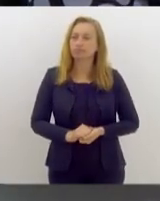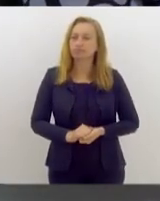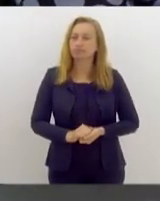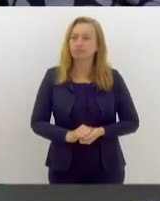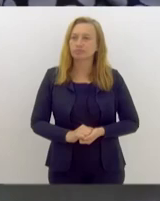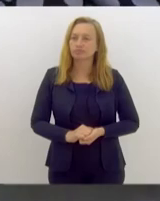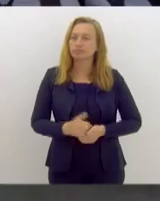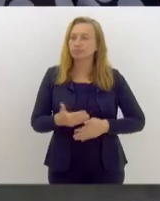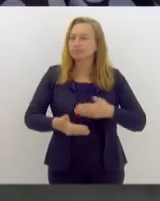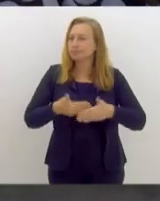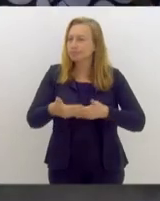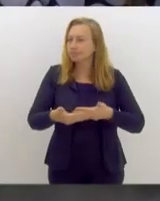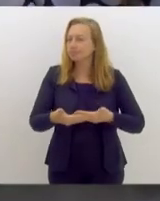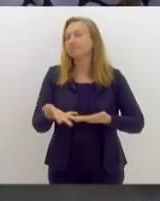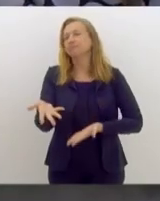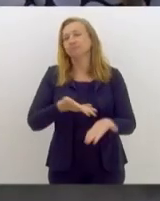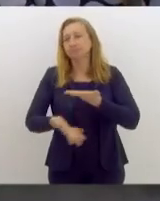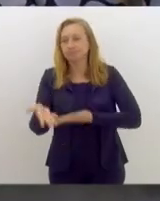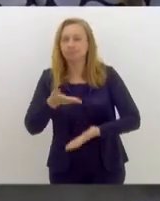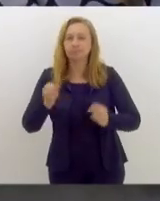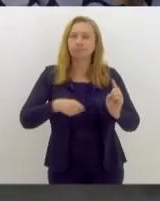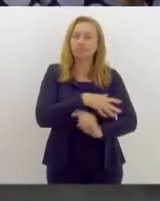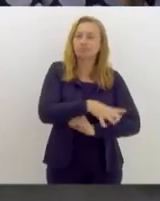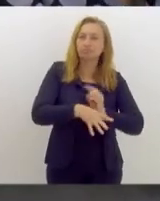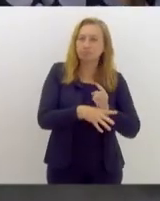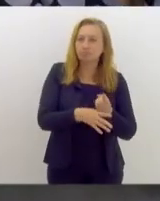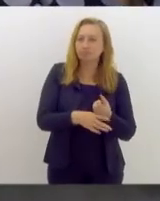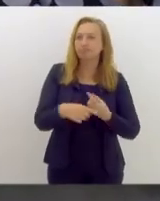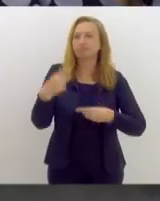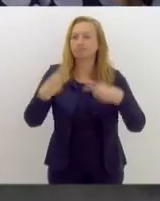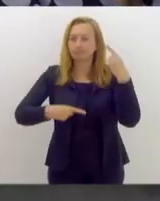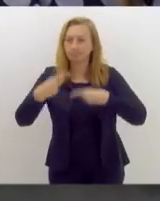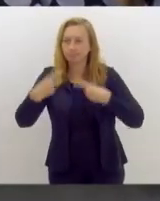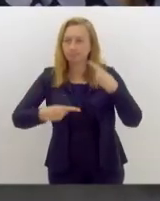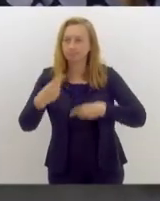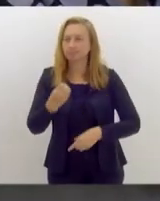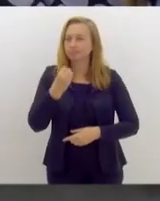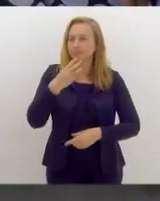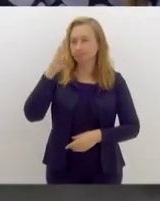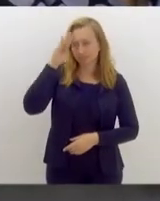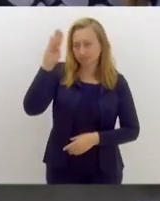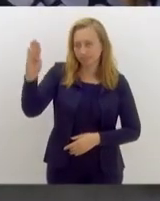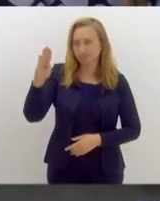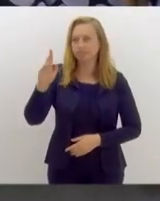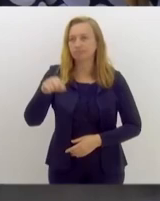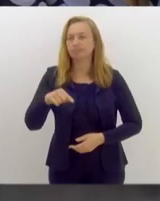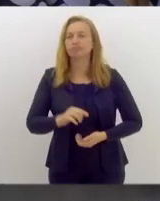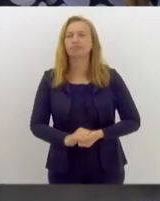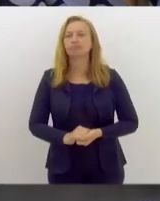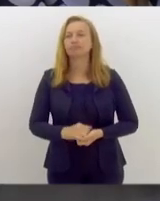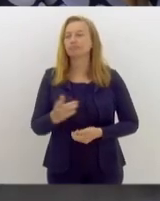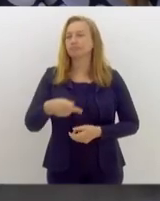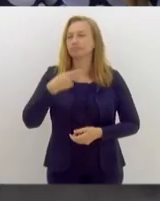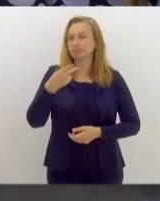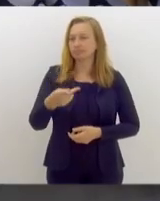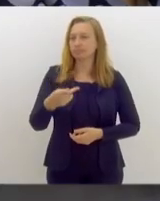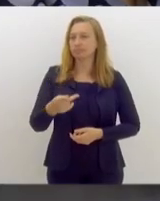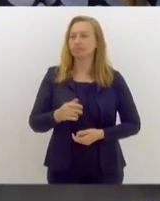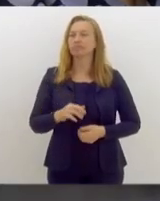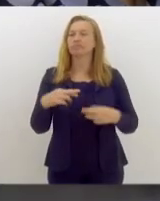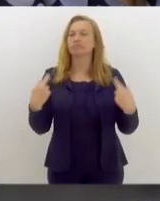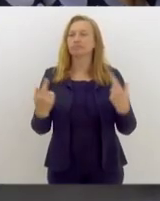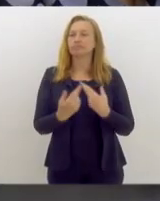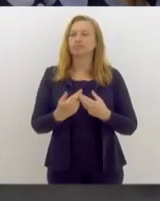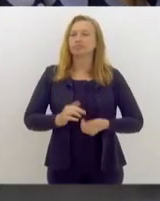esse nosso processo de participação social, de debates. E, bom, fundamental é essa fala aqui na nossa audiência.